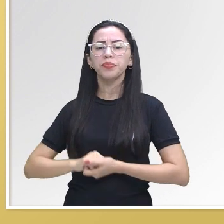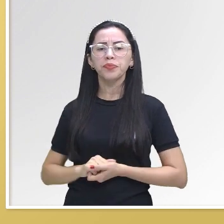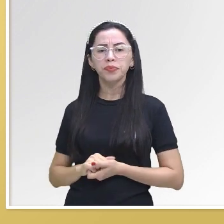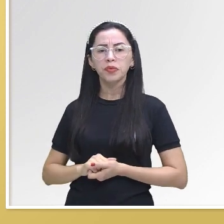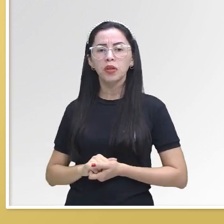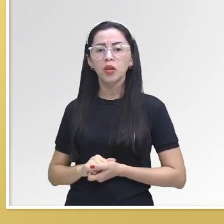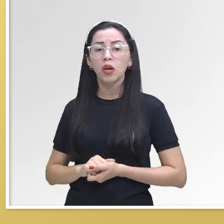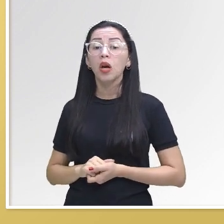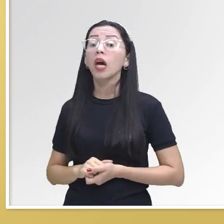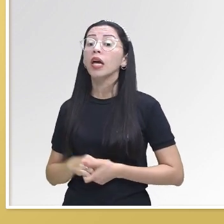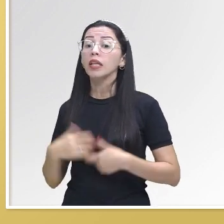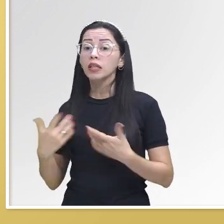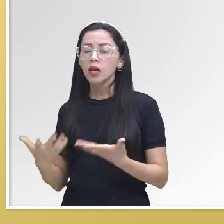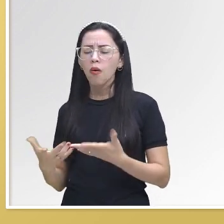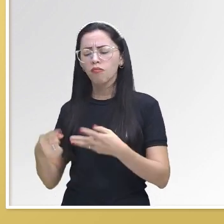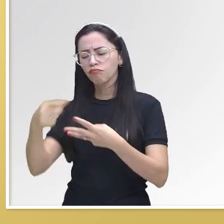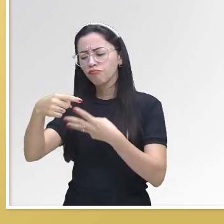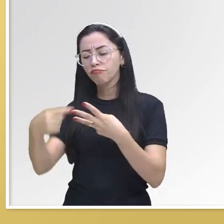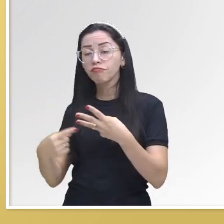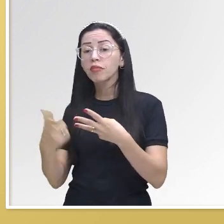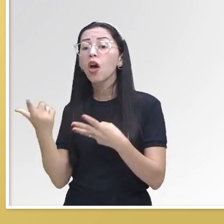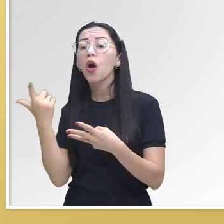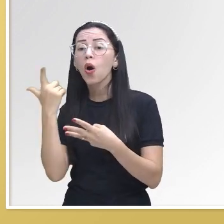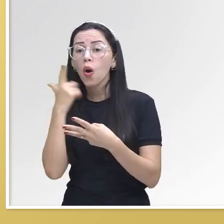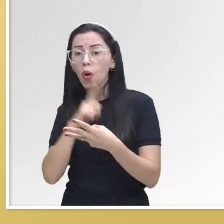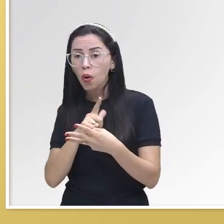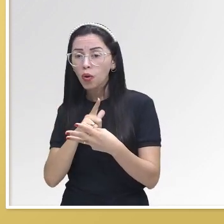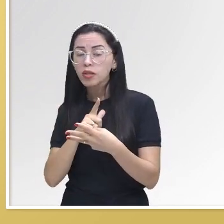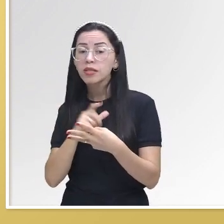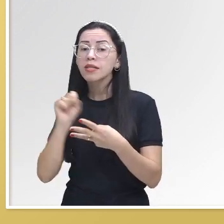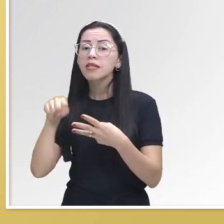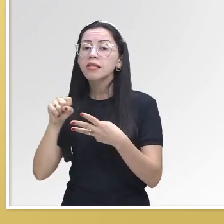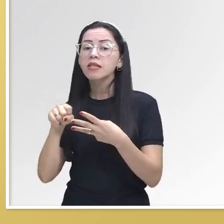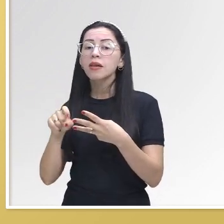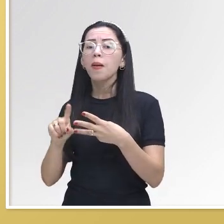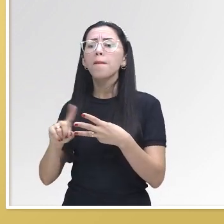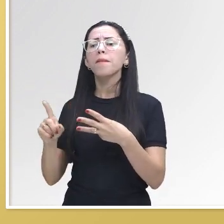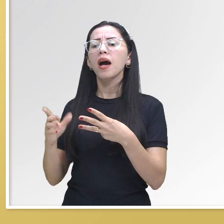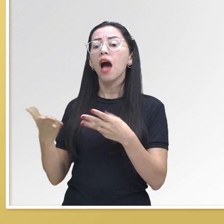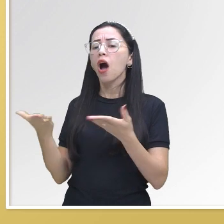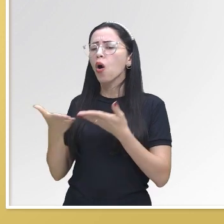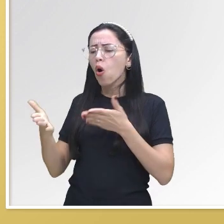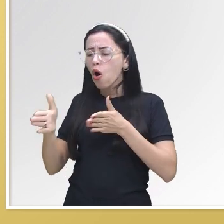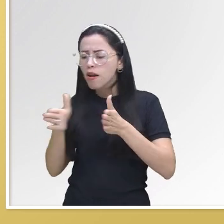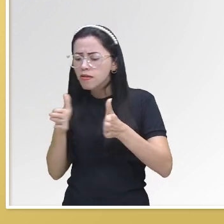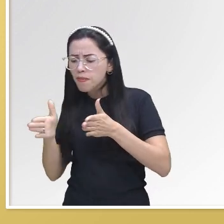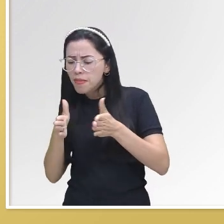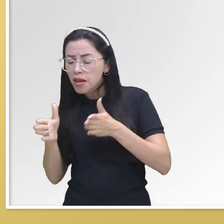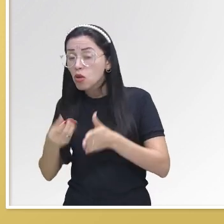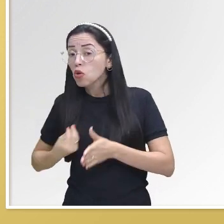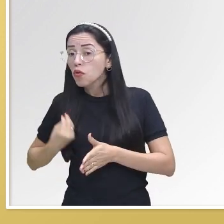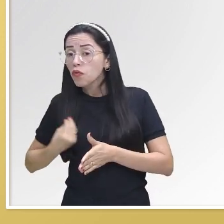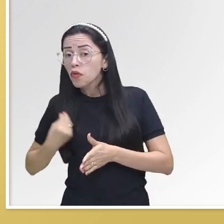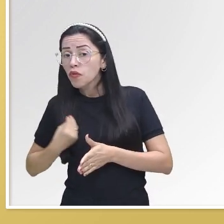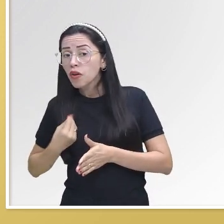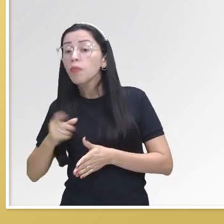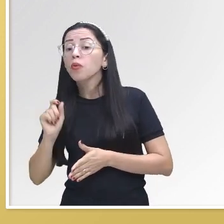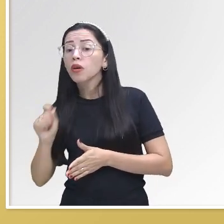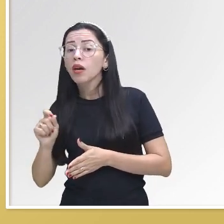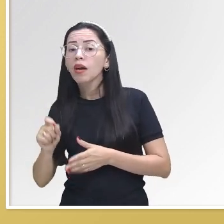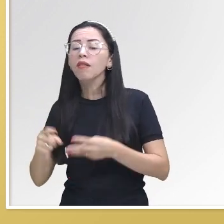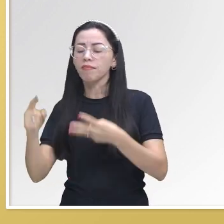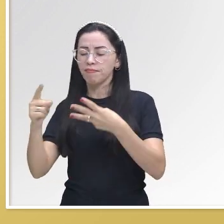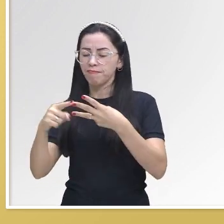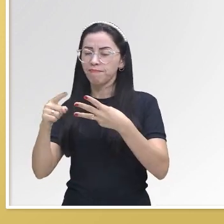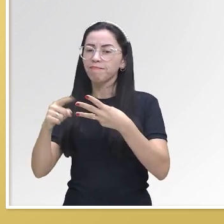são conquistas, mas qual é a conquista desse período republicano que nós vivemos? É a lei de inclusão, muito